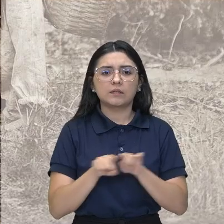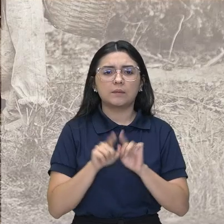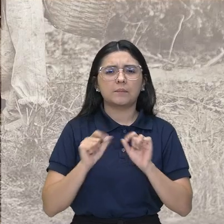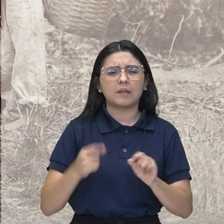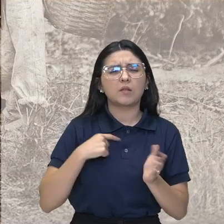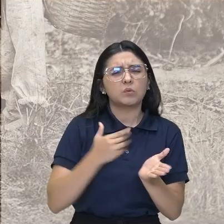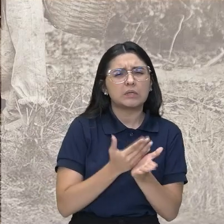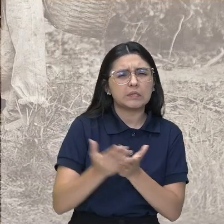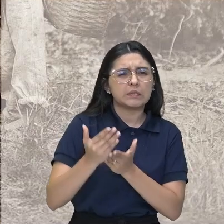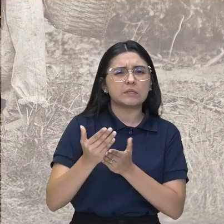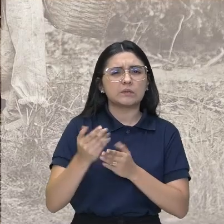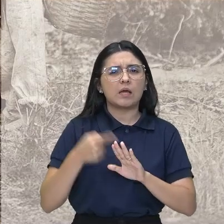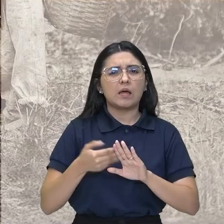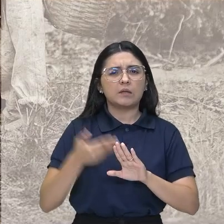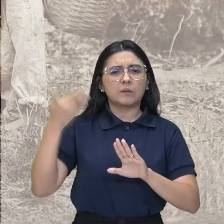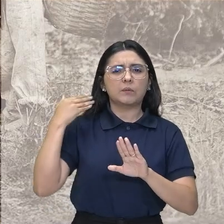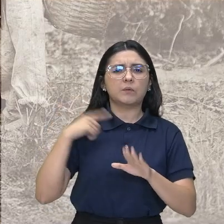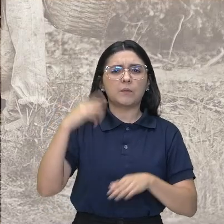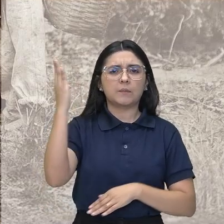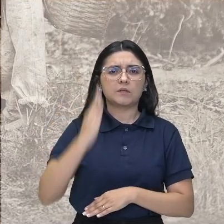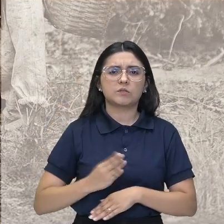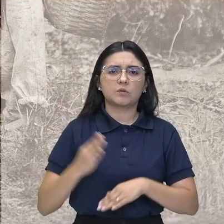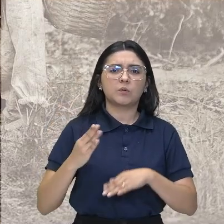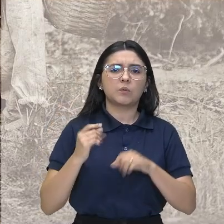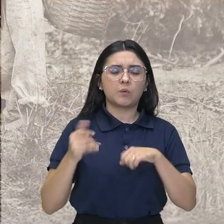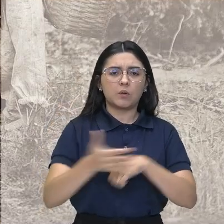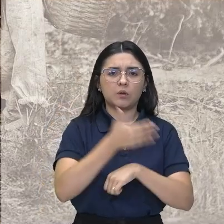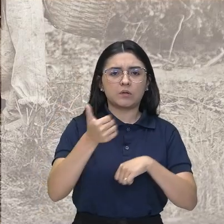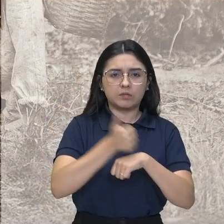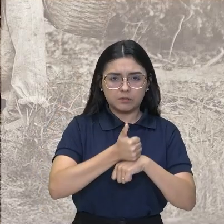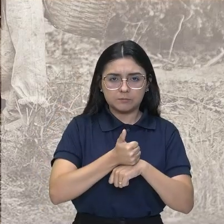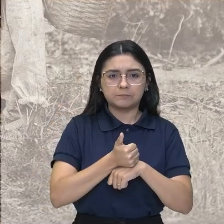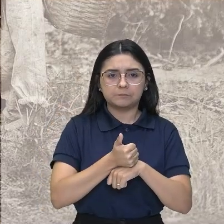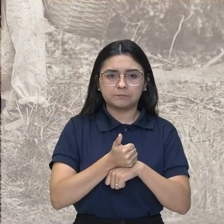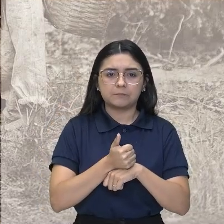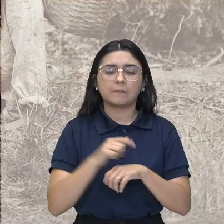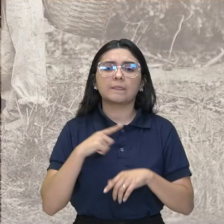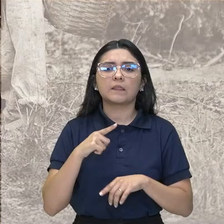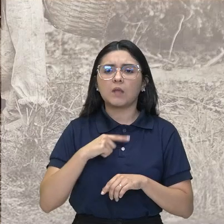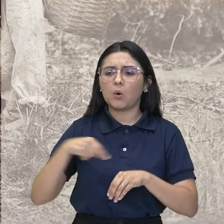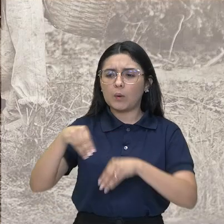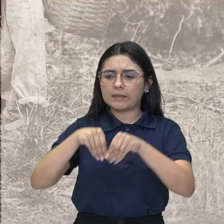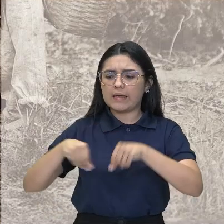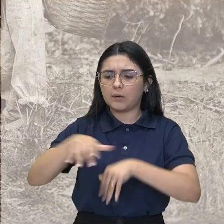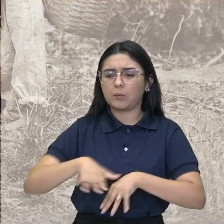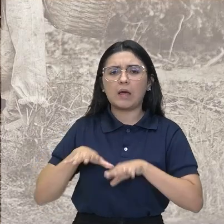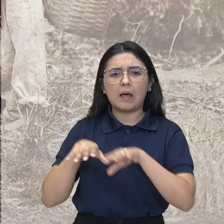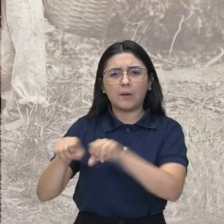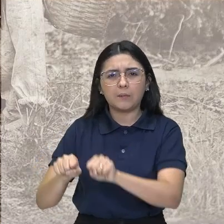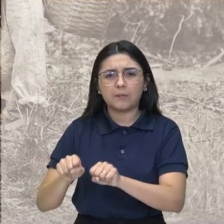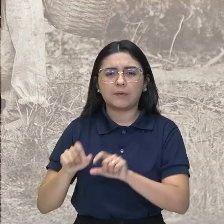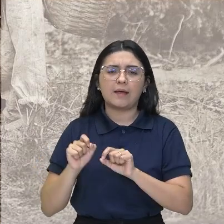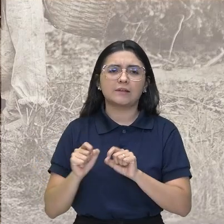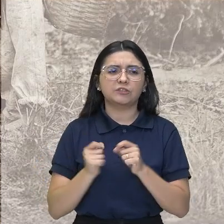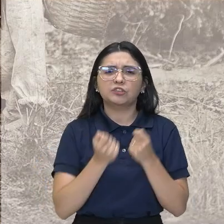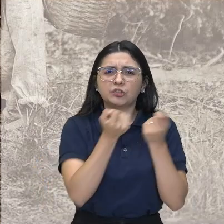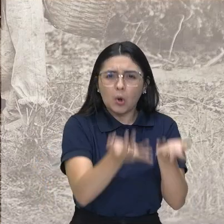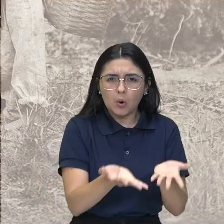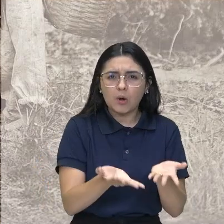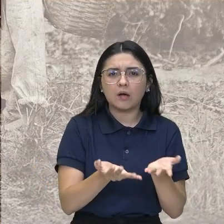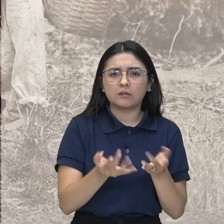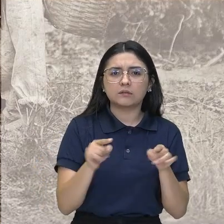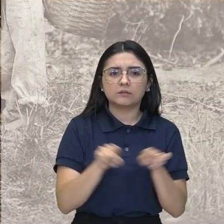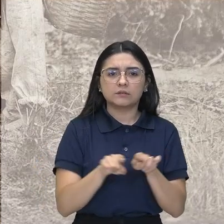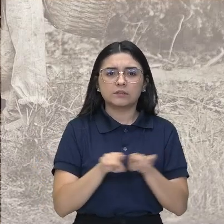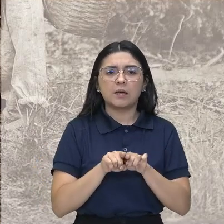Brasil imperial, o Brasil emancipado político, a posse de terra era muitas das vezes colocada como forma de doação ou até mesmo